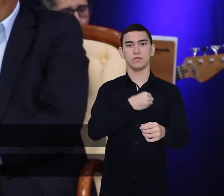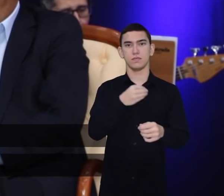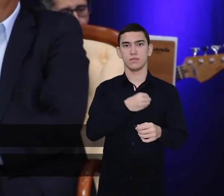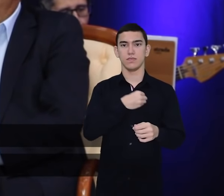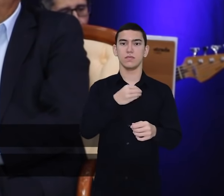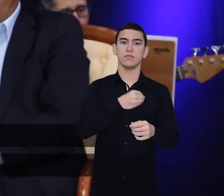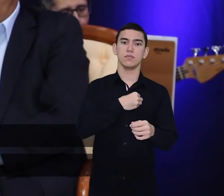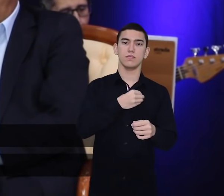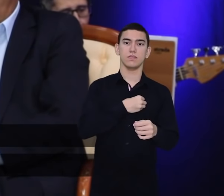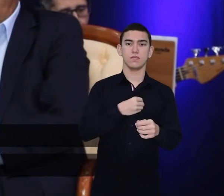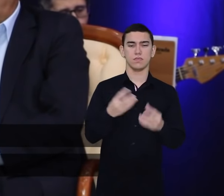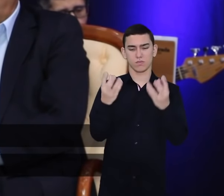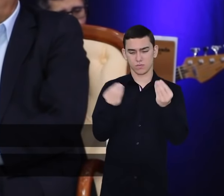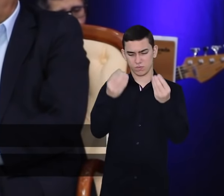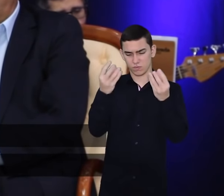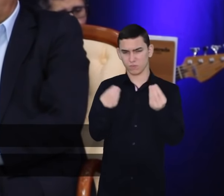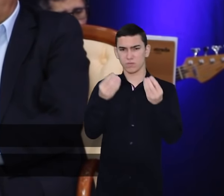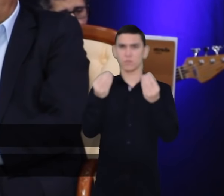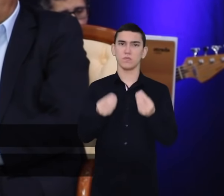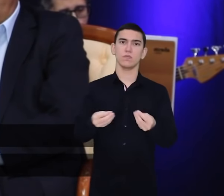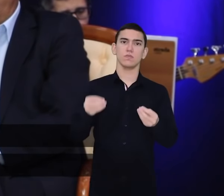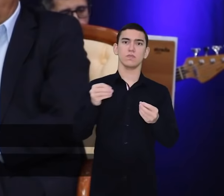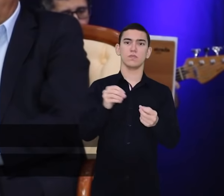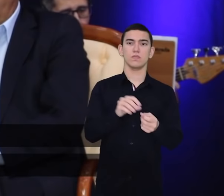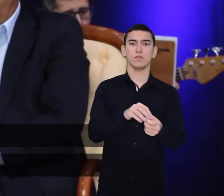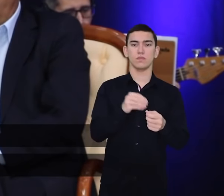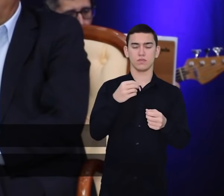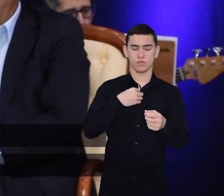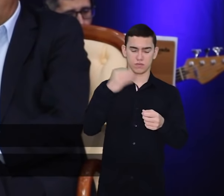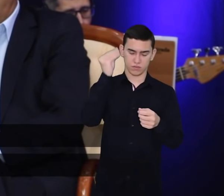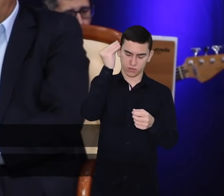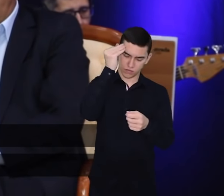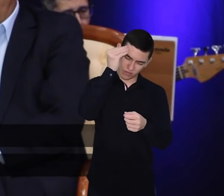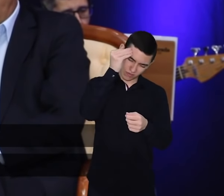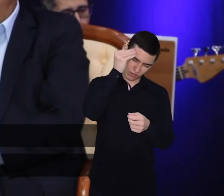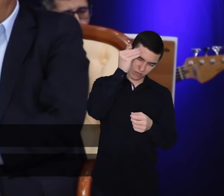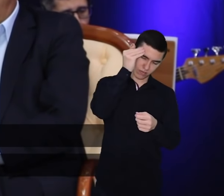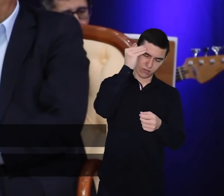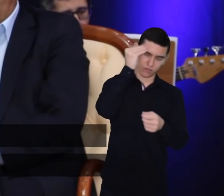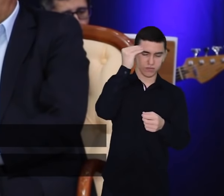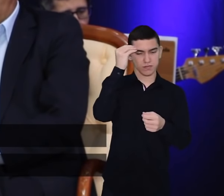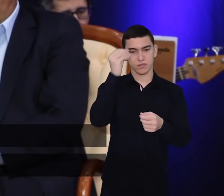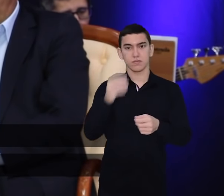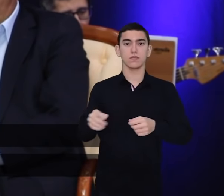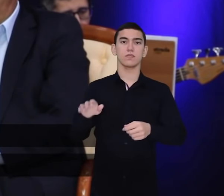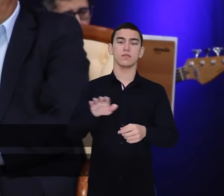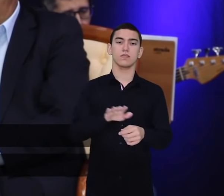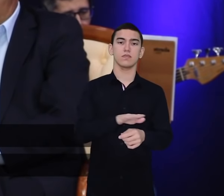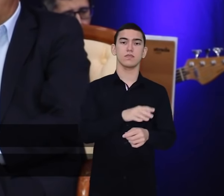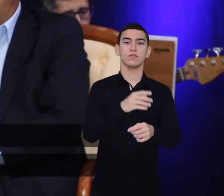voar. Meus pecados foram muitos, muito